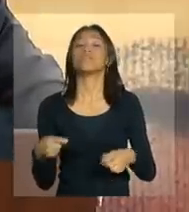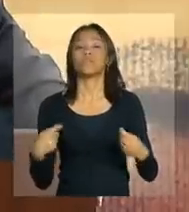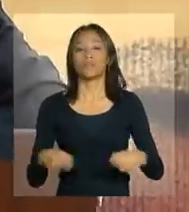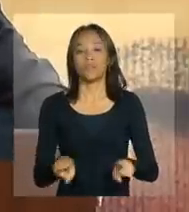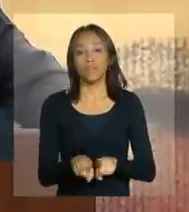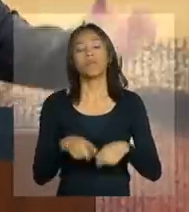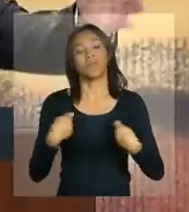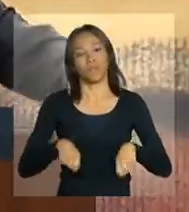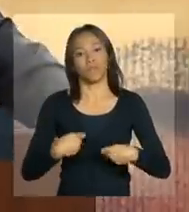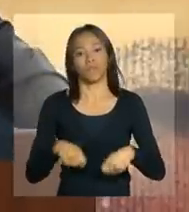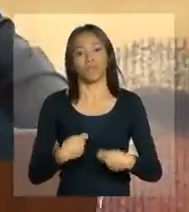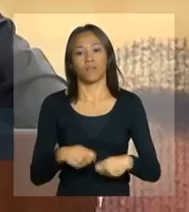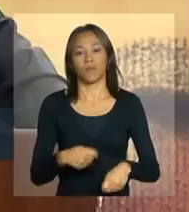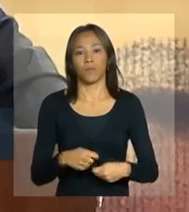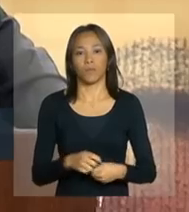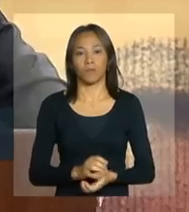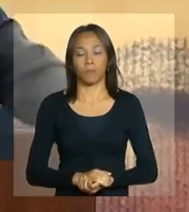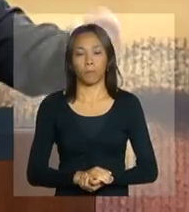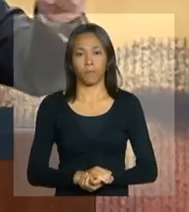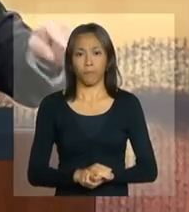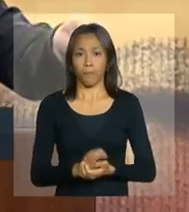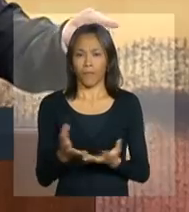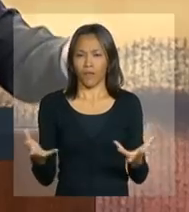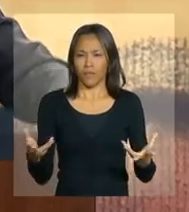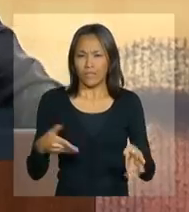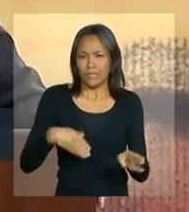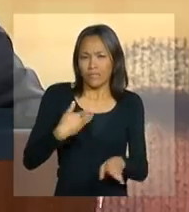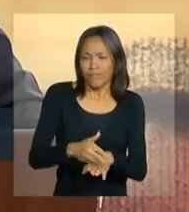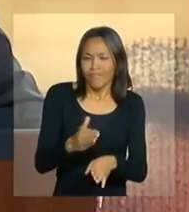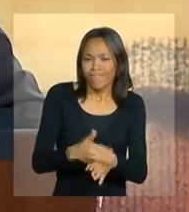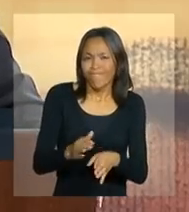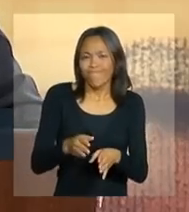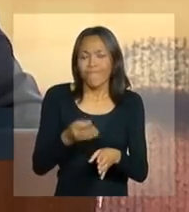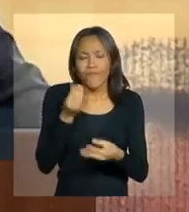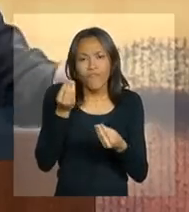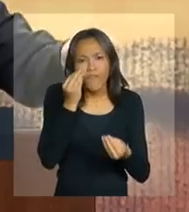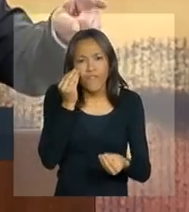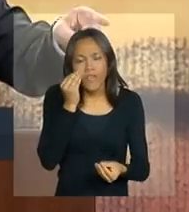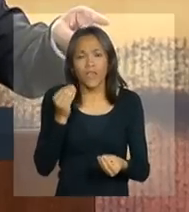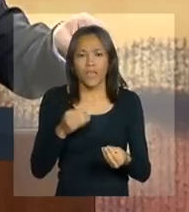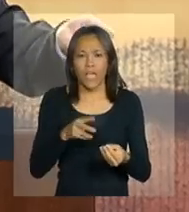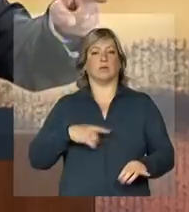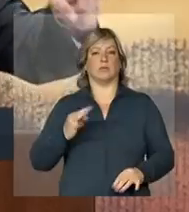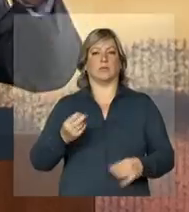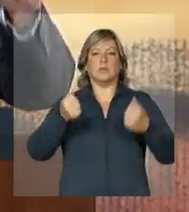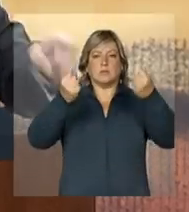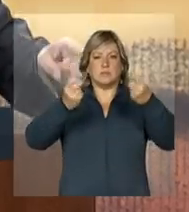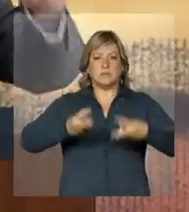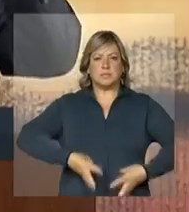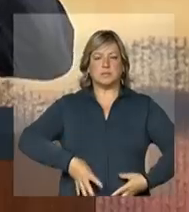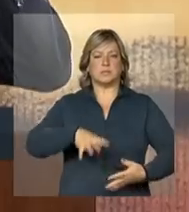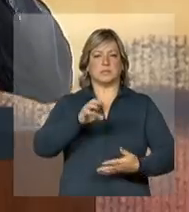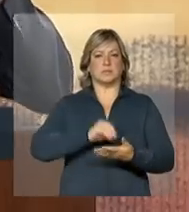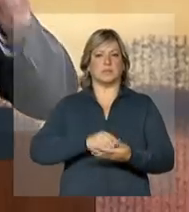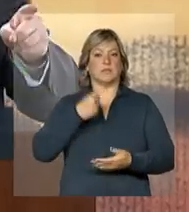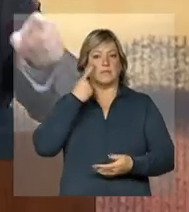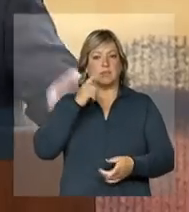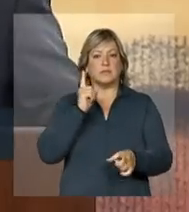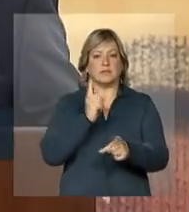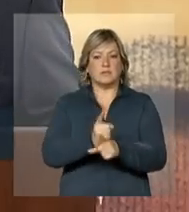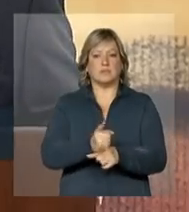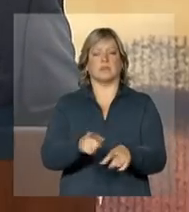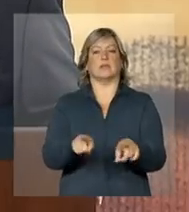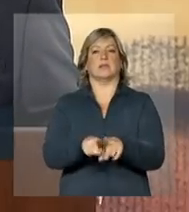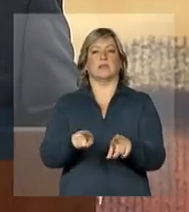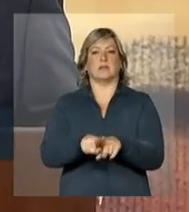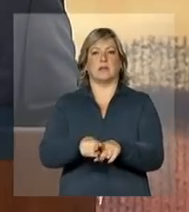precisamos prezado Guedes qualificar os processos de dos relatórios de identificação e demarcação